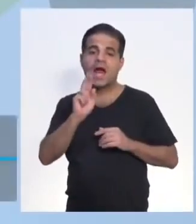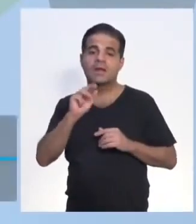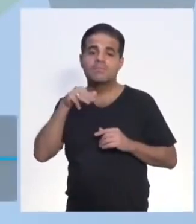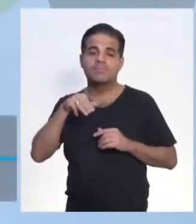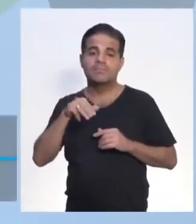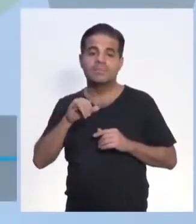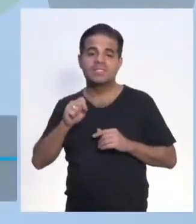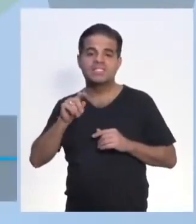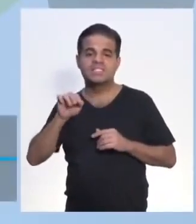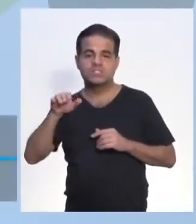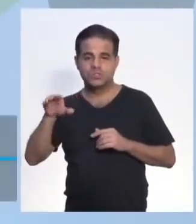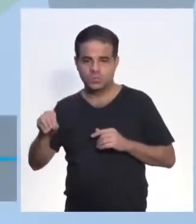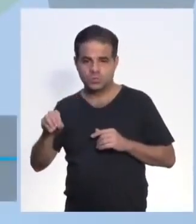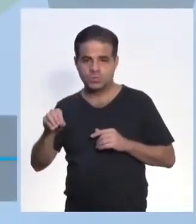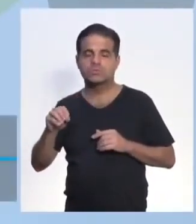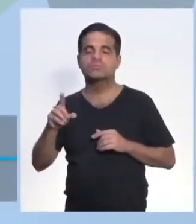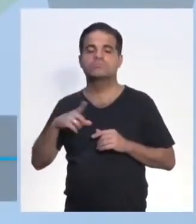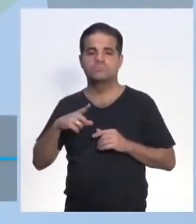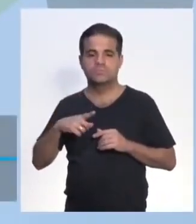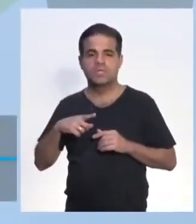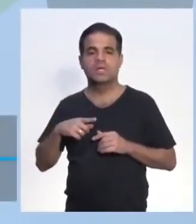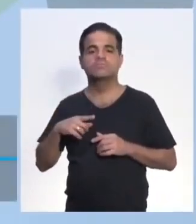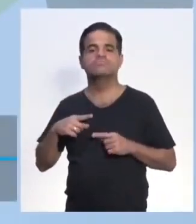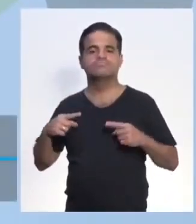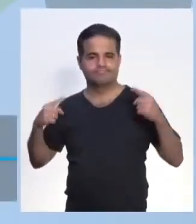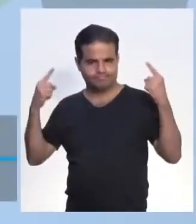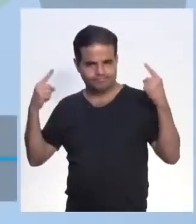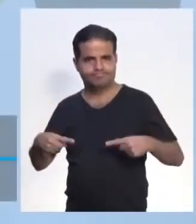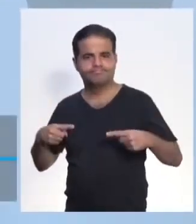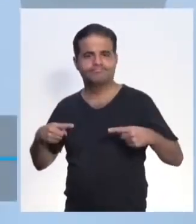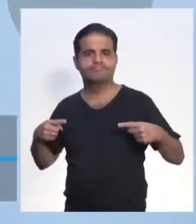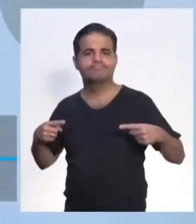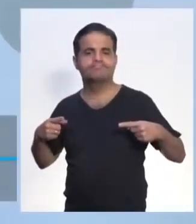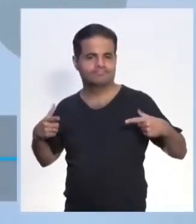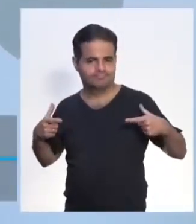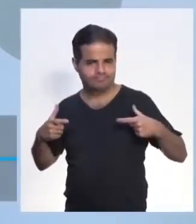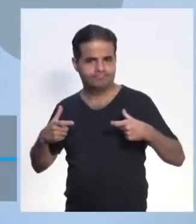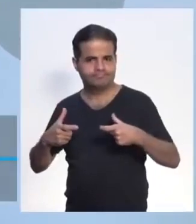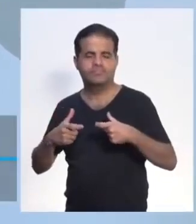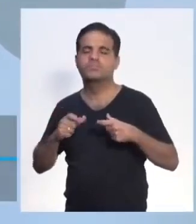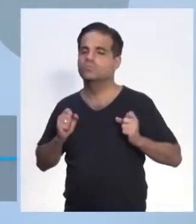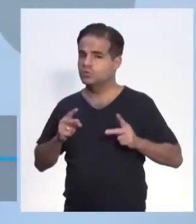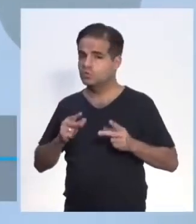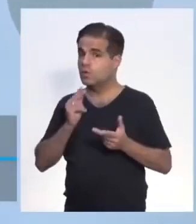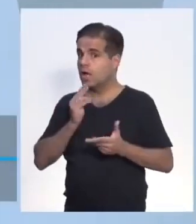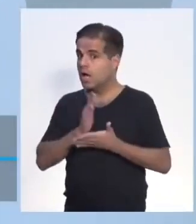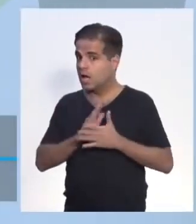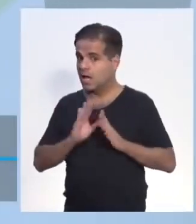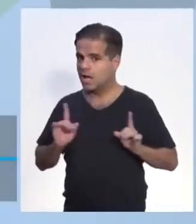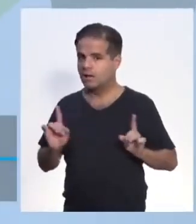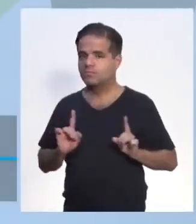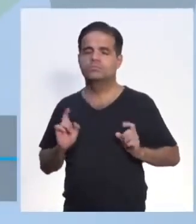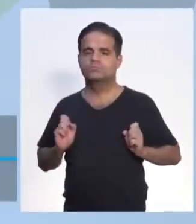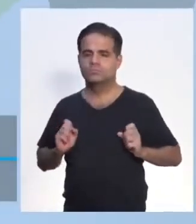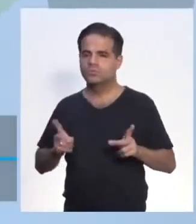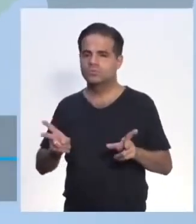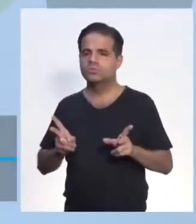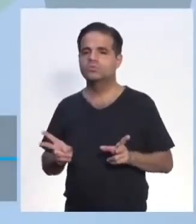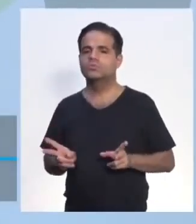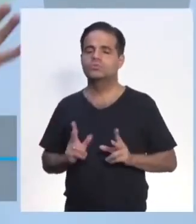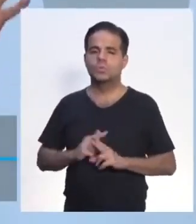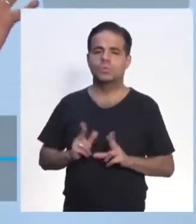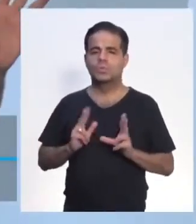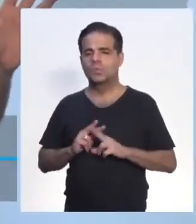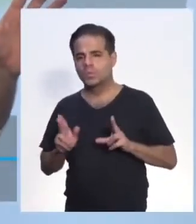ainda há tecnicamente um conflito, uma guerra ali, ok? Bem legal, deu para ver também